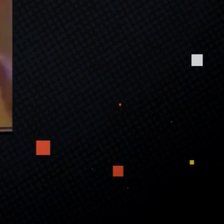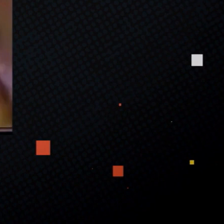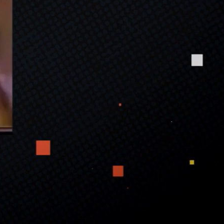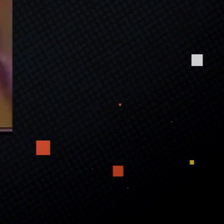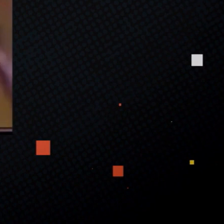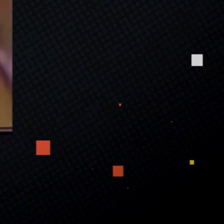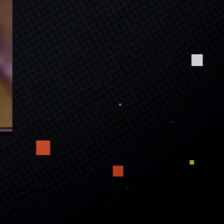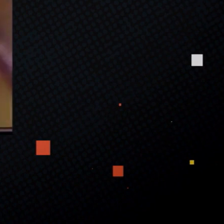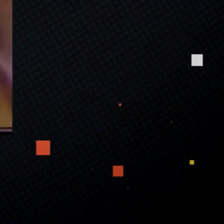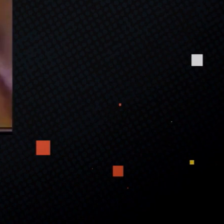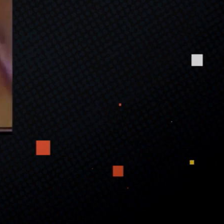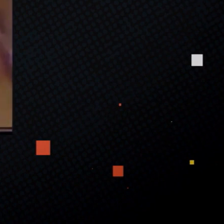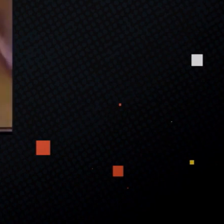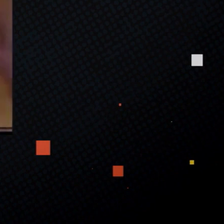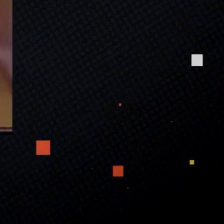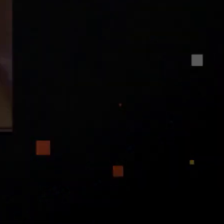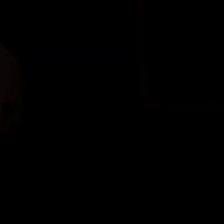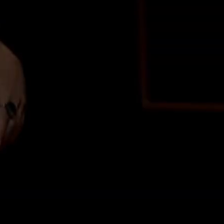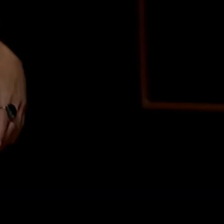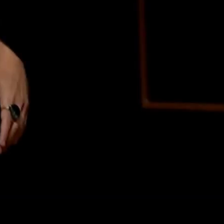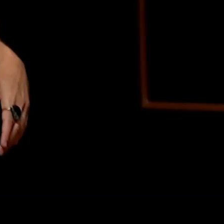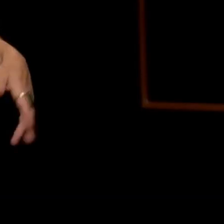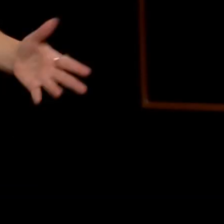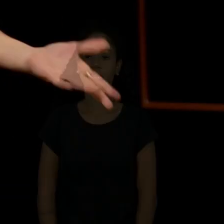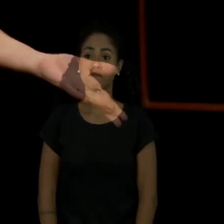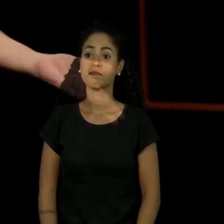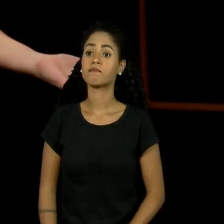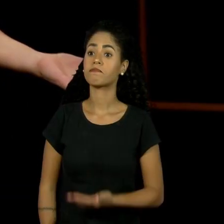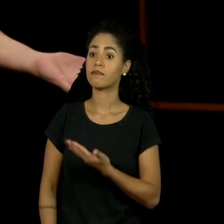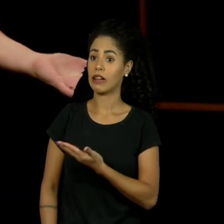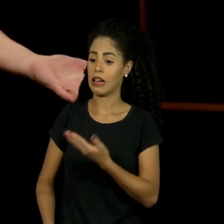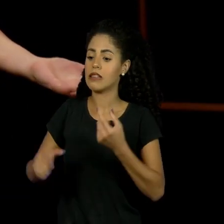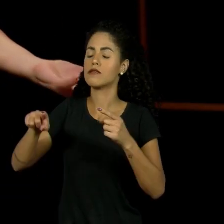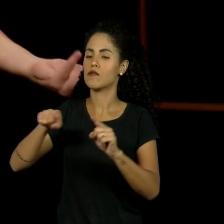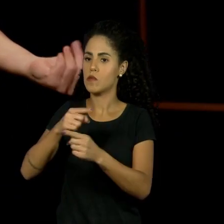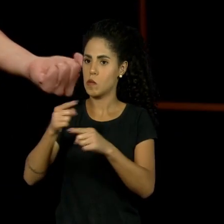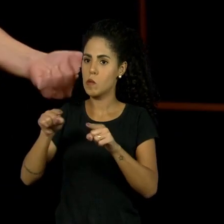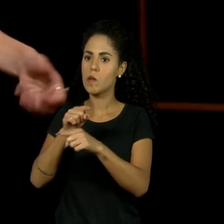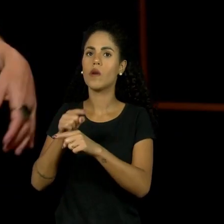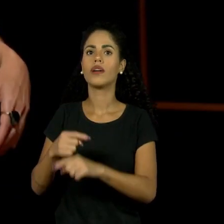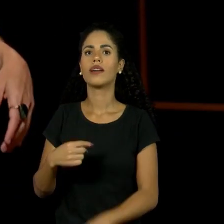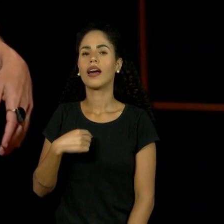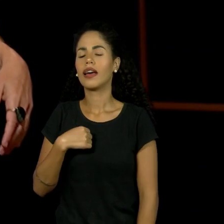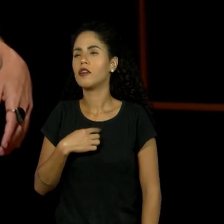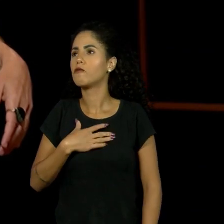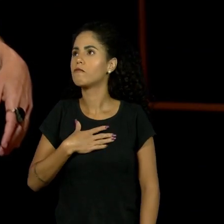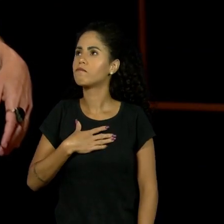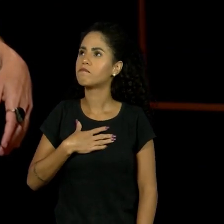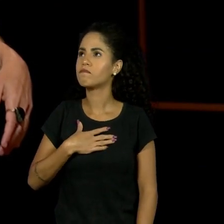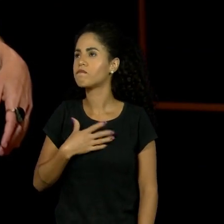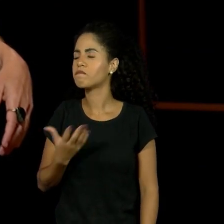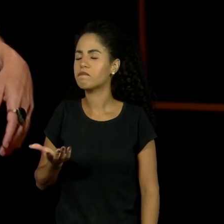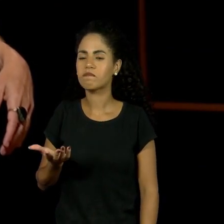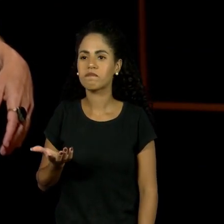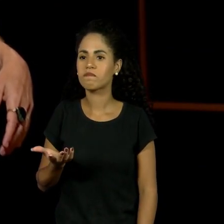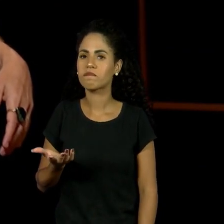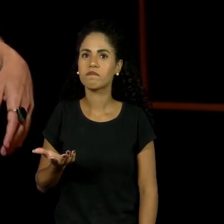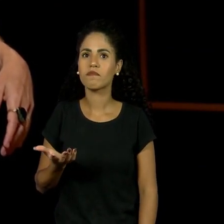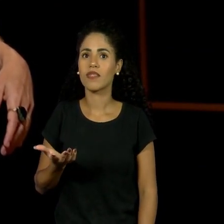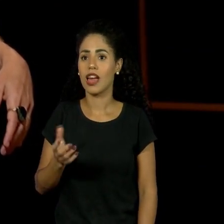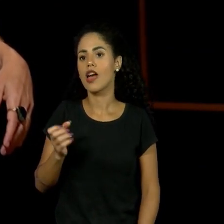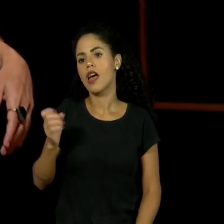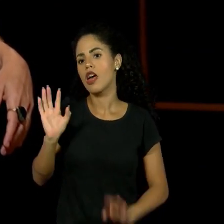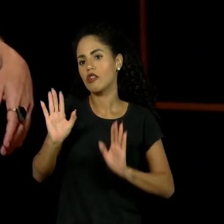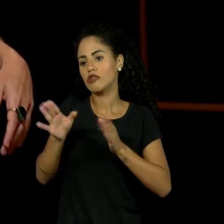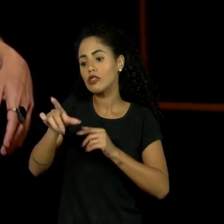derrama alegria, realça o dia. E essa música, ai, que é uma música que, gente, foi uma das que